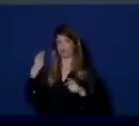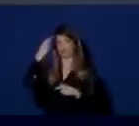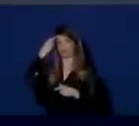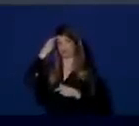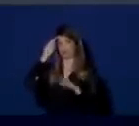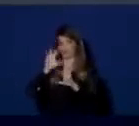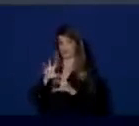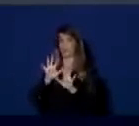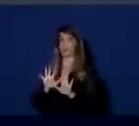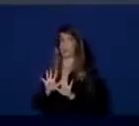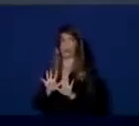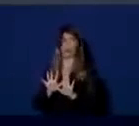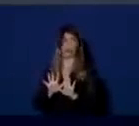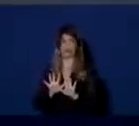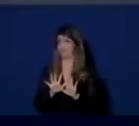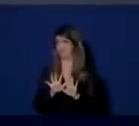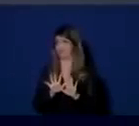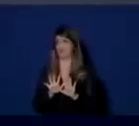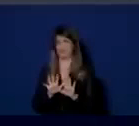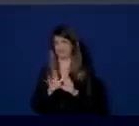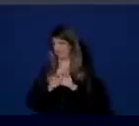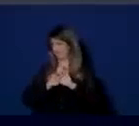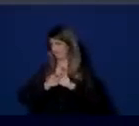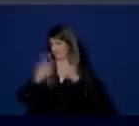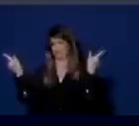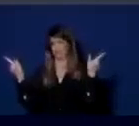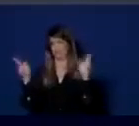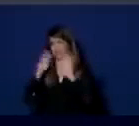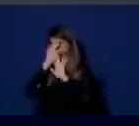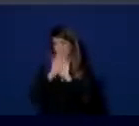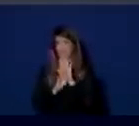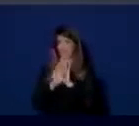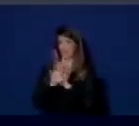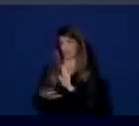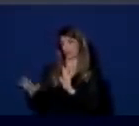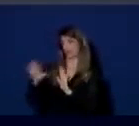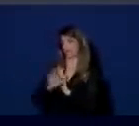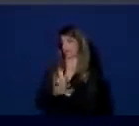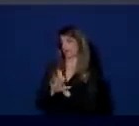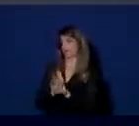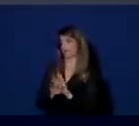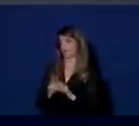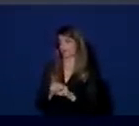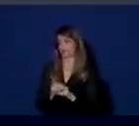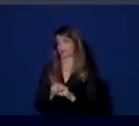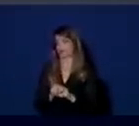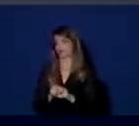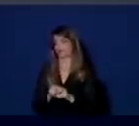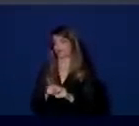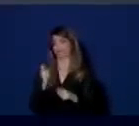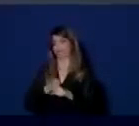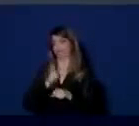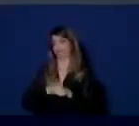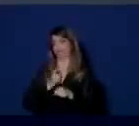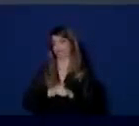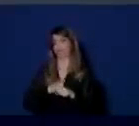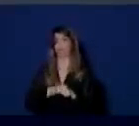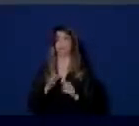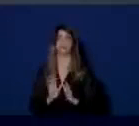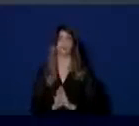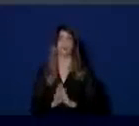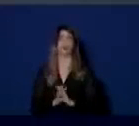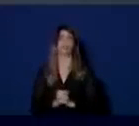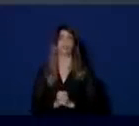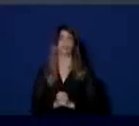isso, mas é completamente anátema para o livro-texto que os mercados sejam tão inelásticos. Ponto dois, eles são